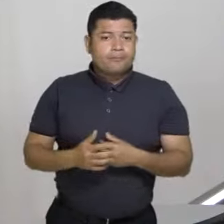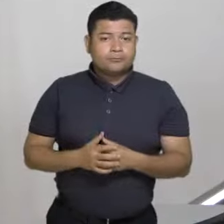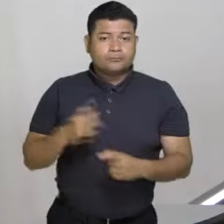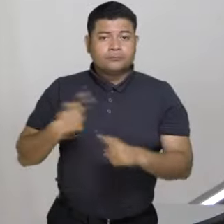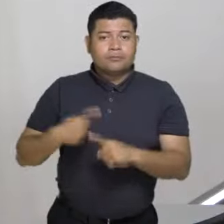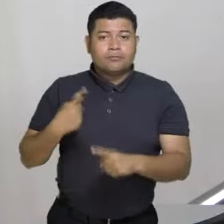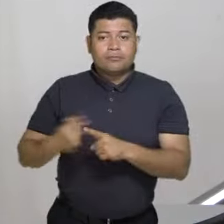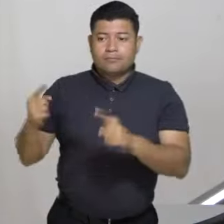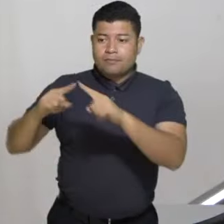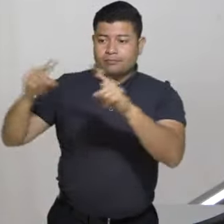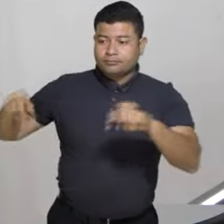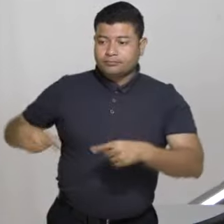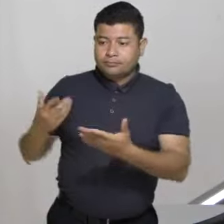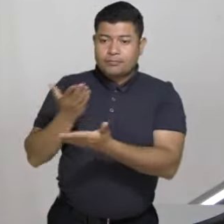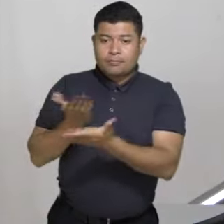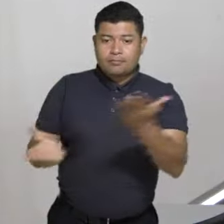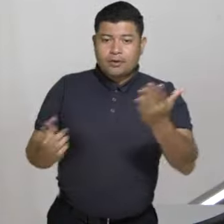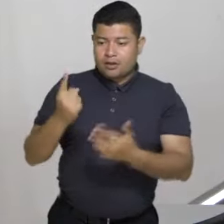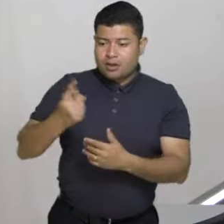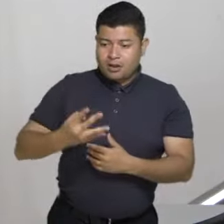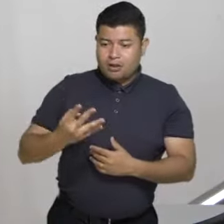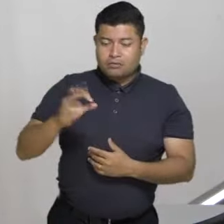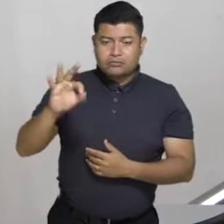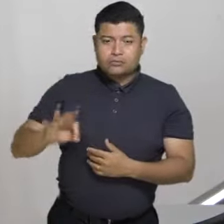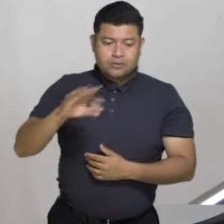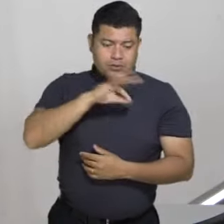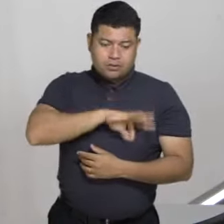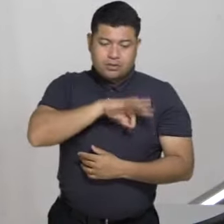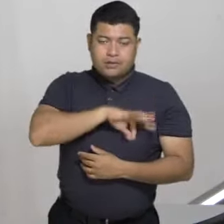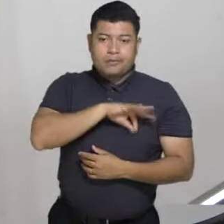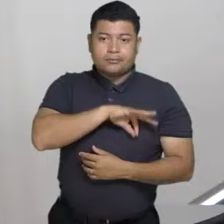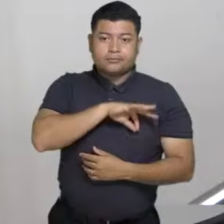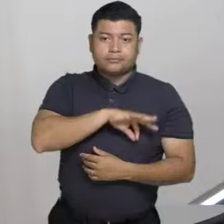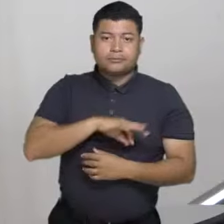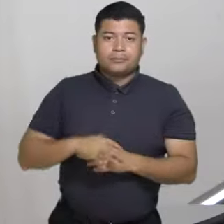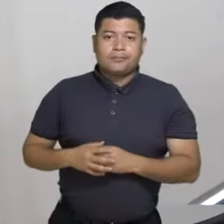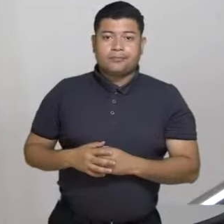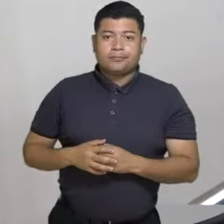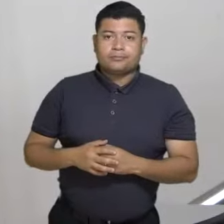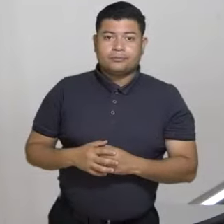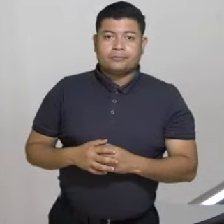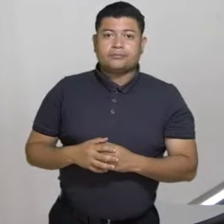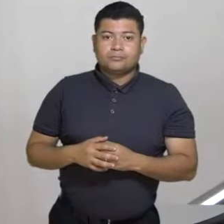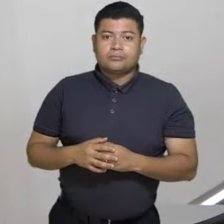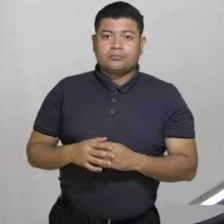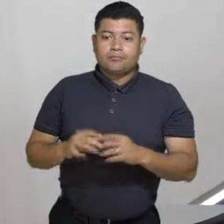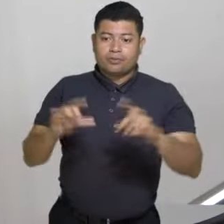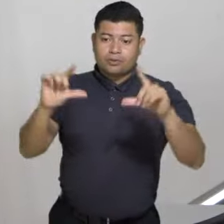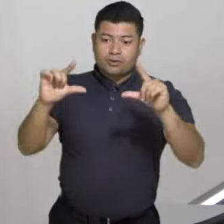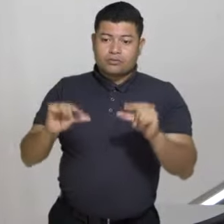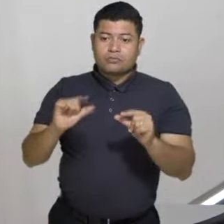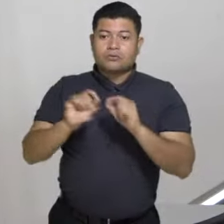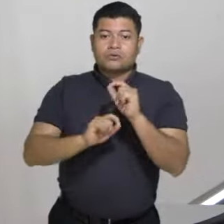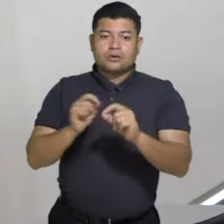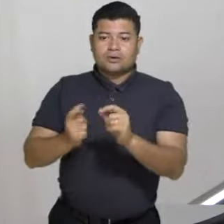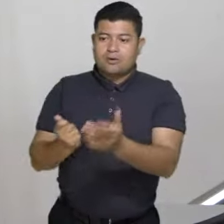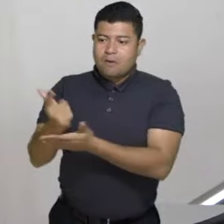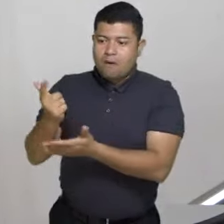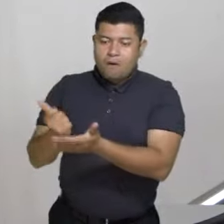público perde 14% de renda, é menos mercado, é menos loja,